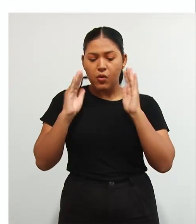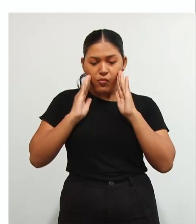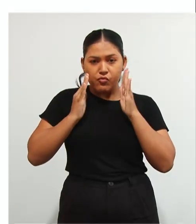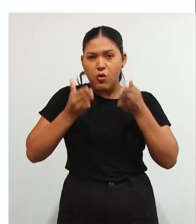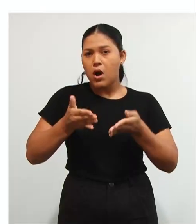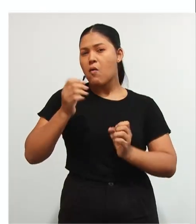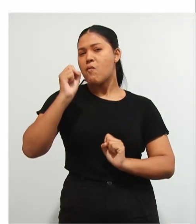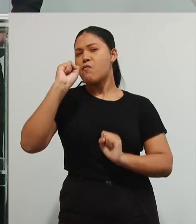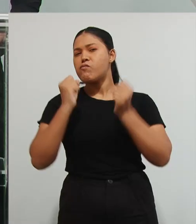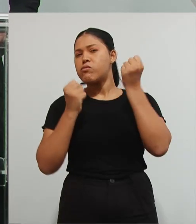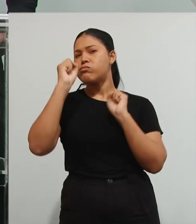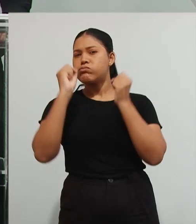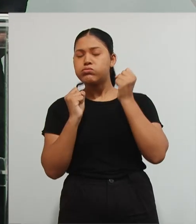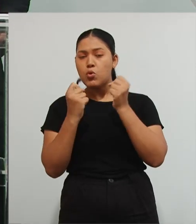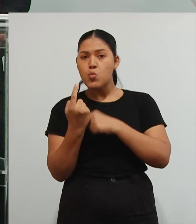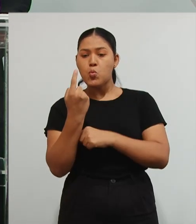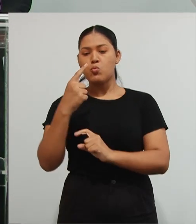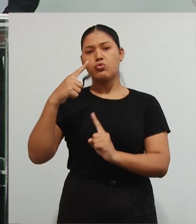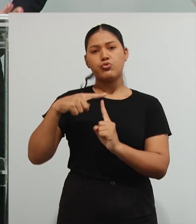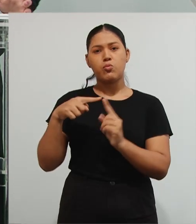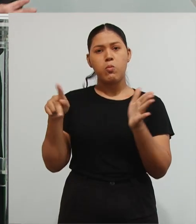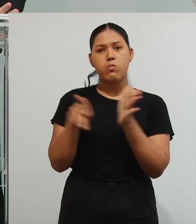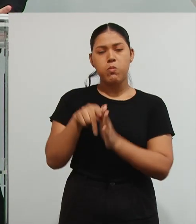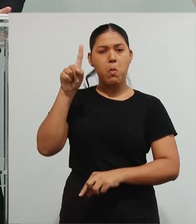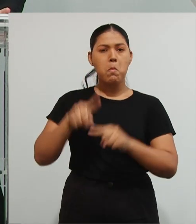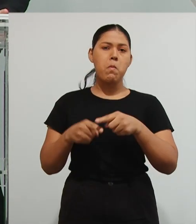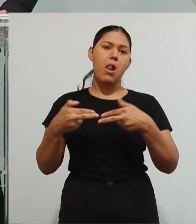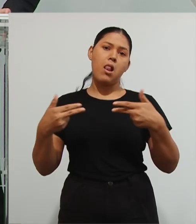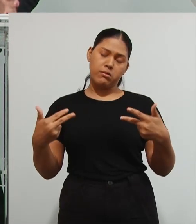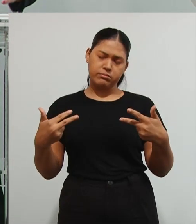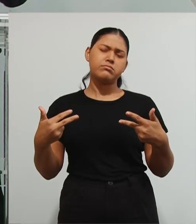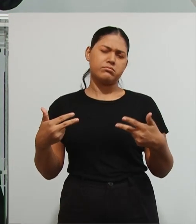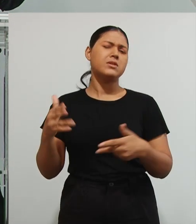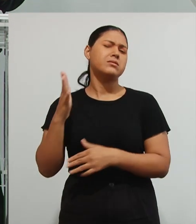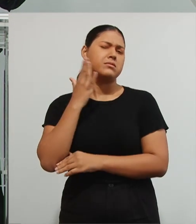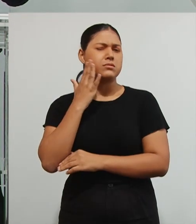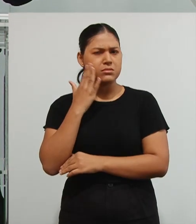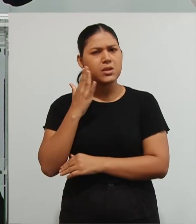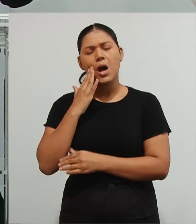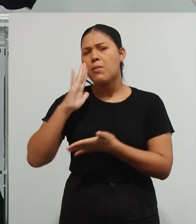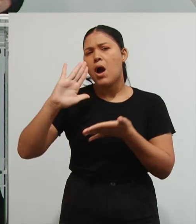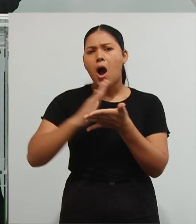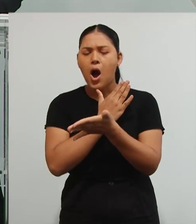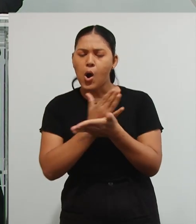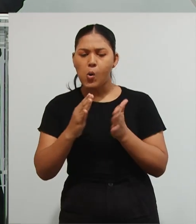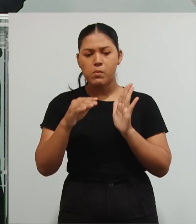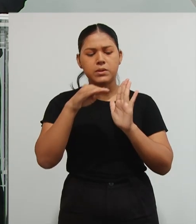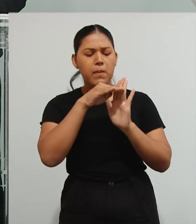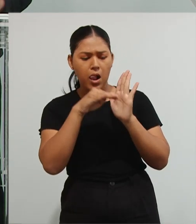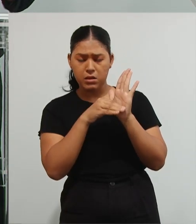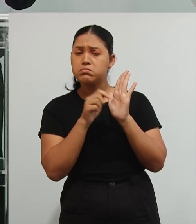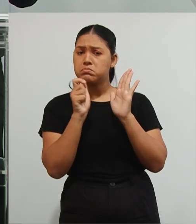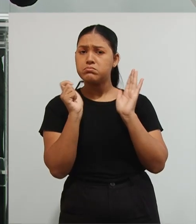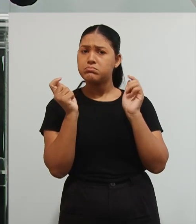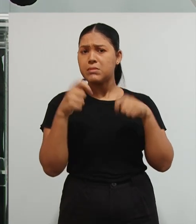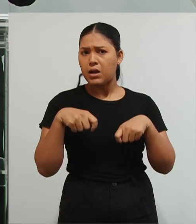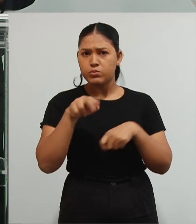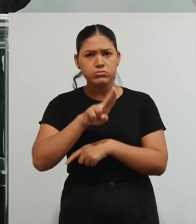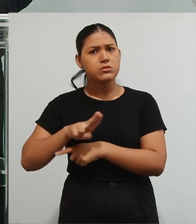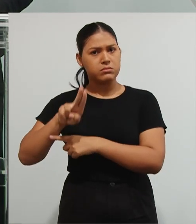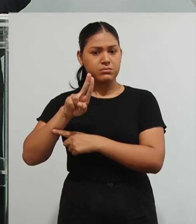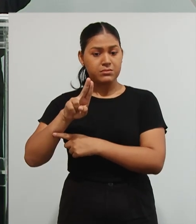Portugal. Ele fala então de um ganho de produtividade e fala que como os concorrentes são competidores de